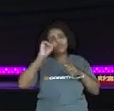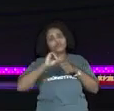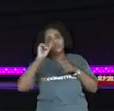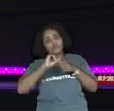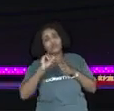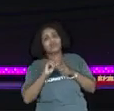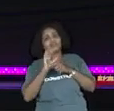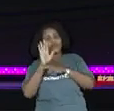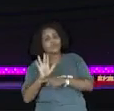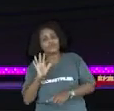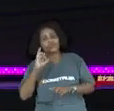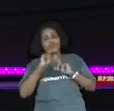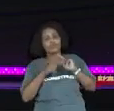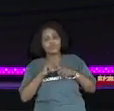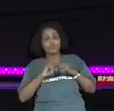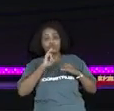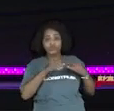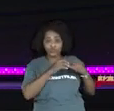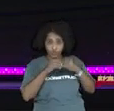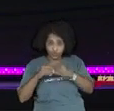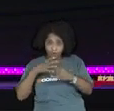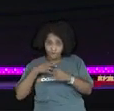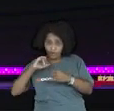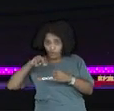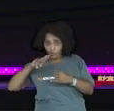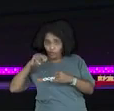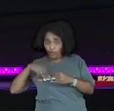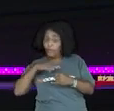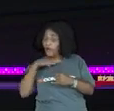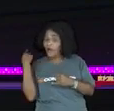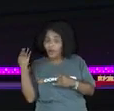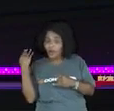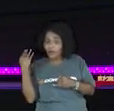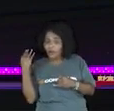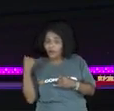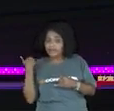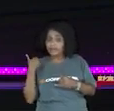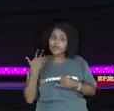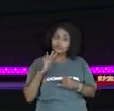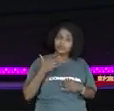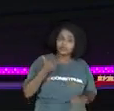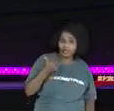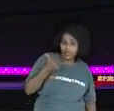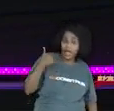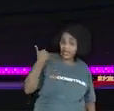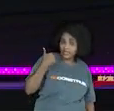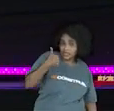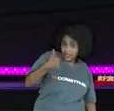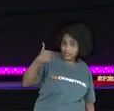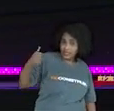do Senhor em favor de Israel Josué filho de num servo do Senhor morreu com a idade de cento e dez anos